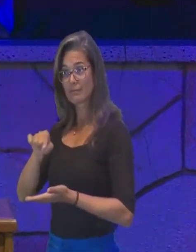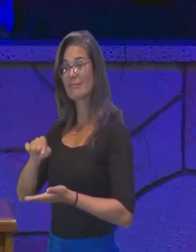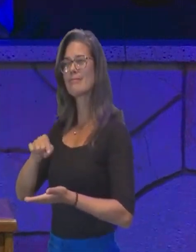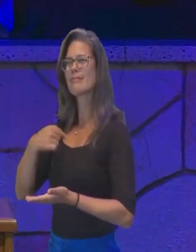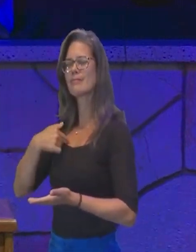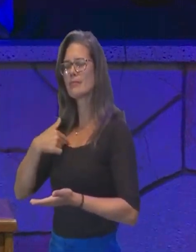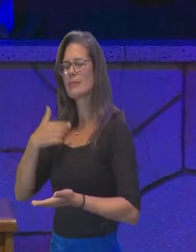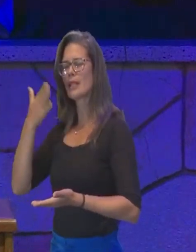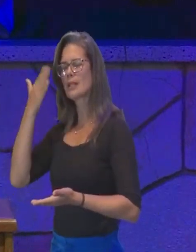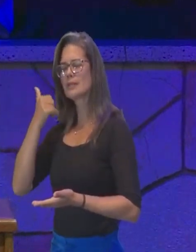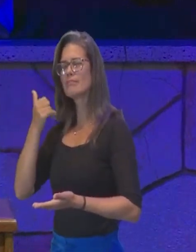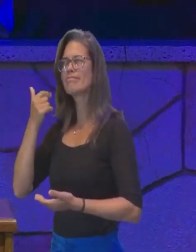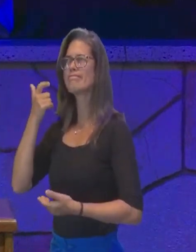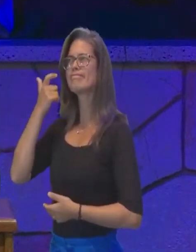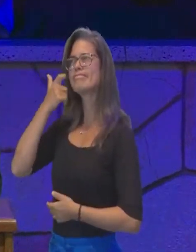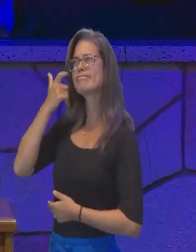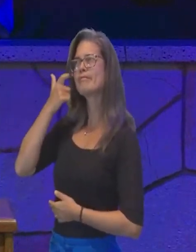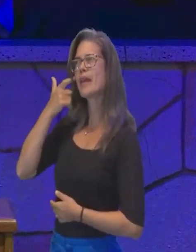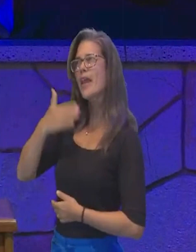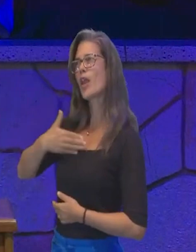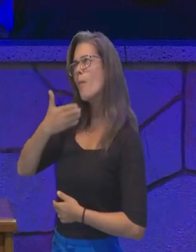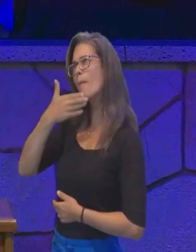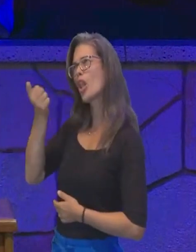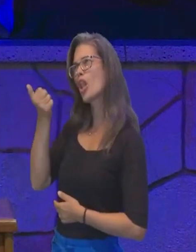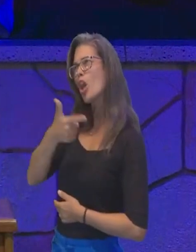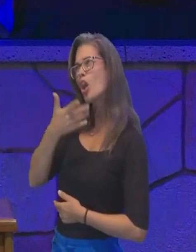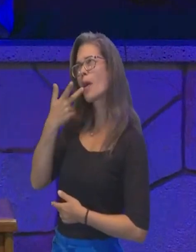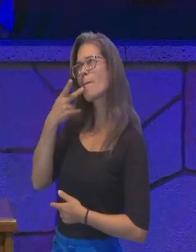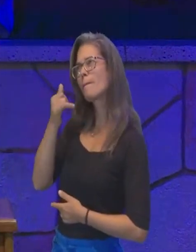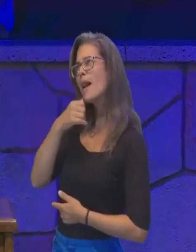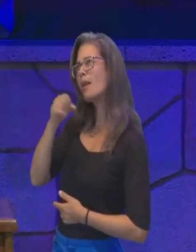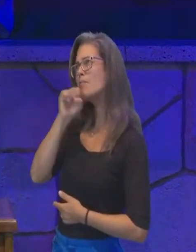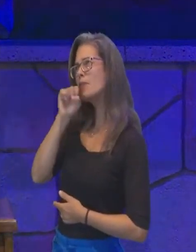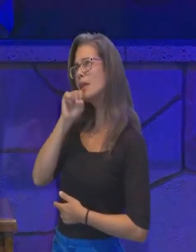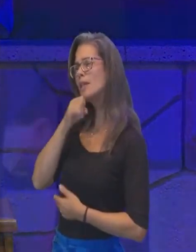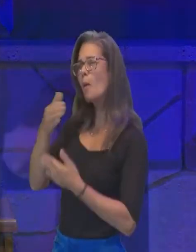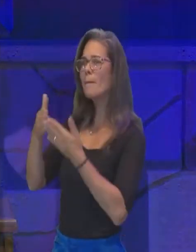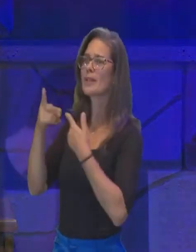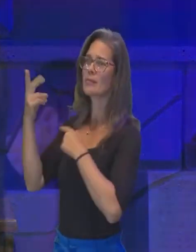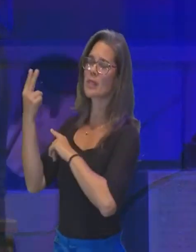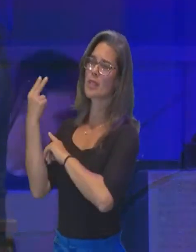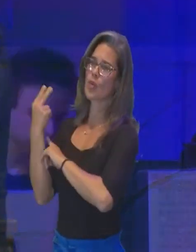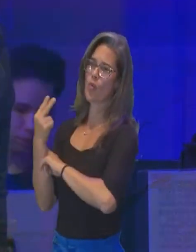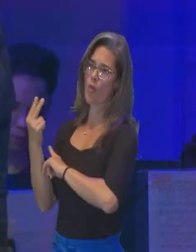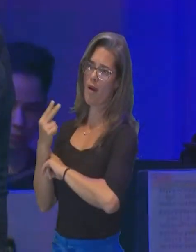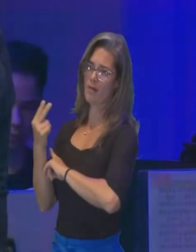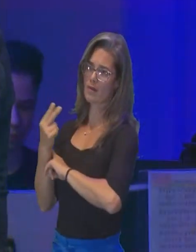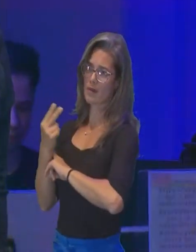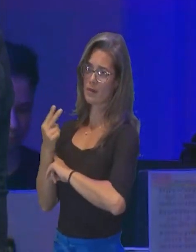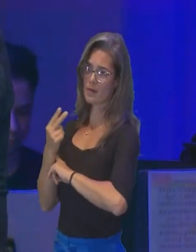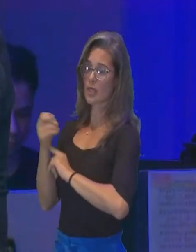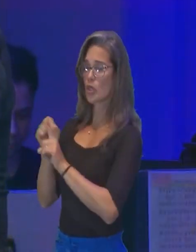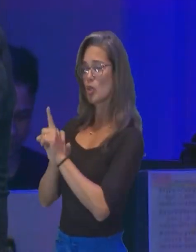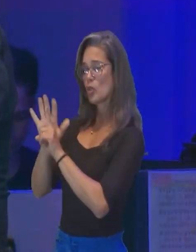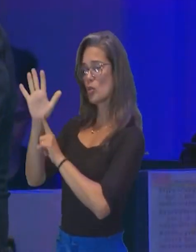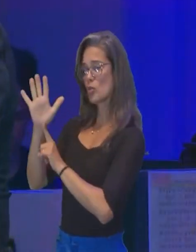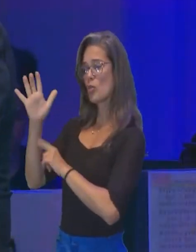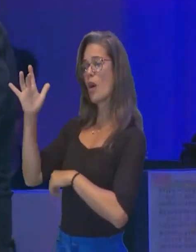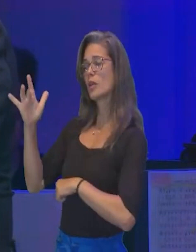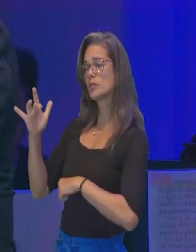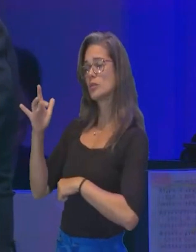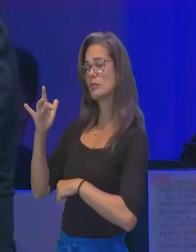alma, pois não sou melhor do que meus pais. Deitou-se e dormiu debaixo do zimbro, e eis que um anjo o tocou e lhe